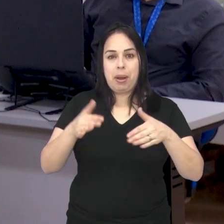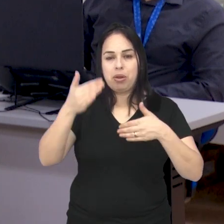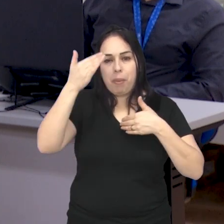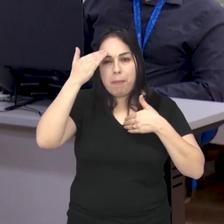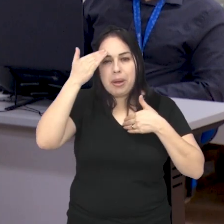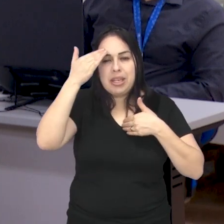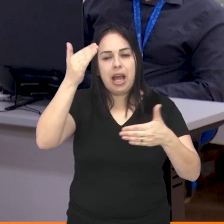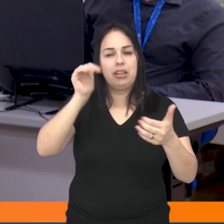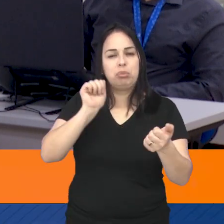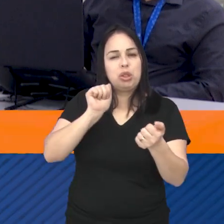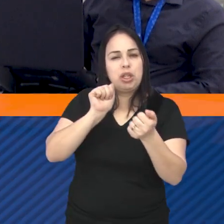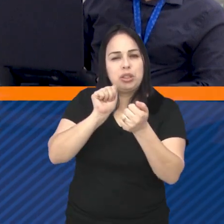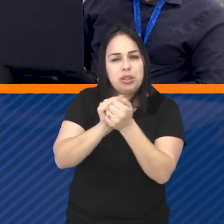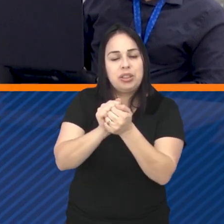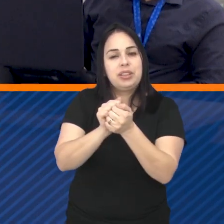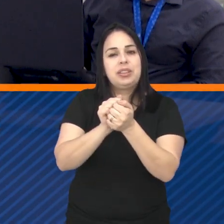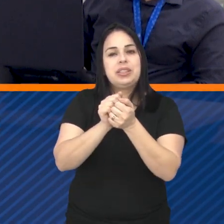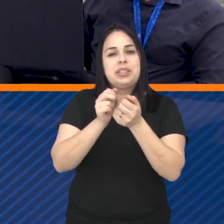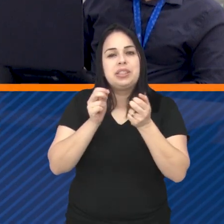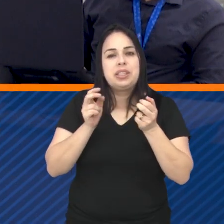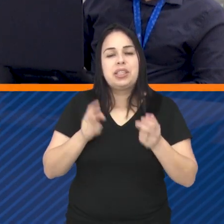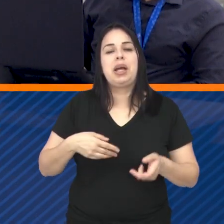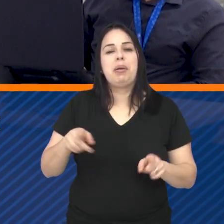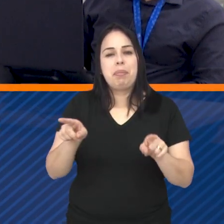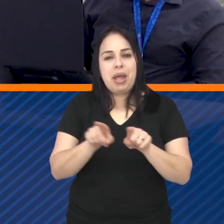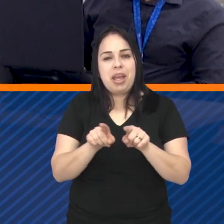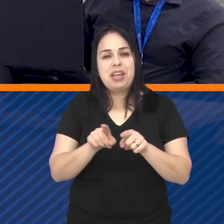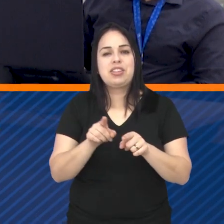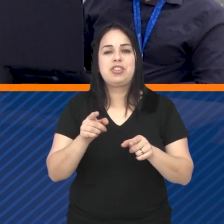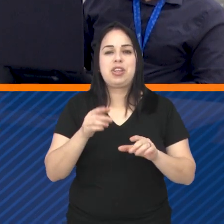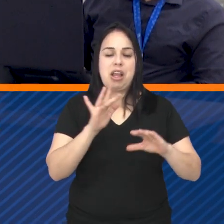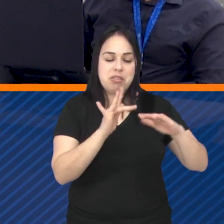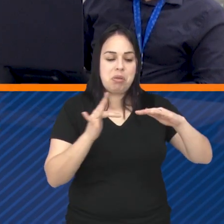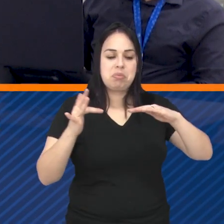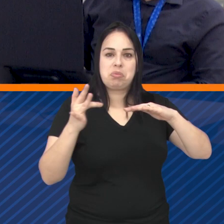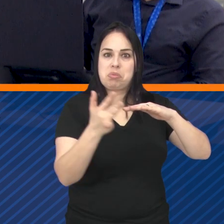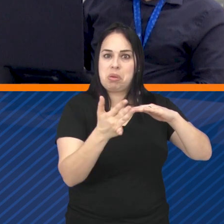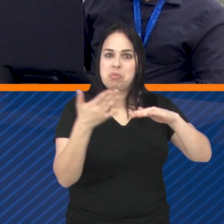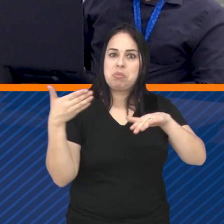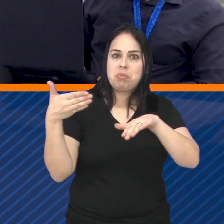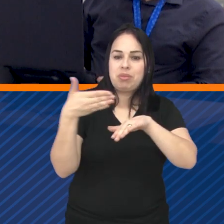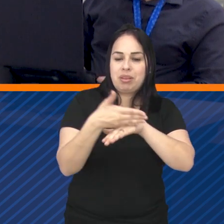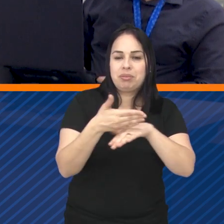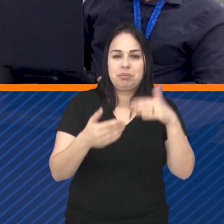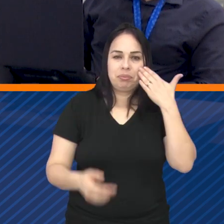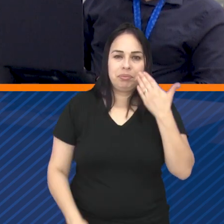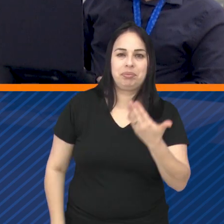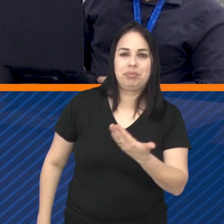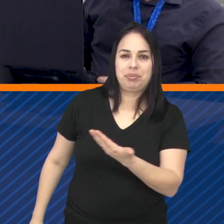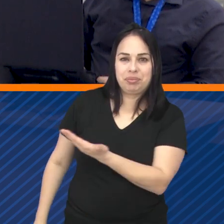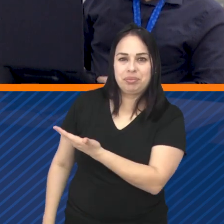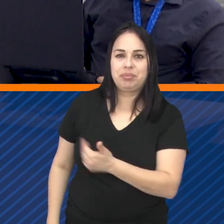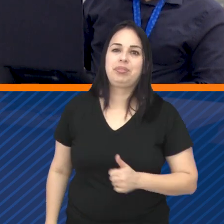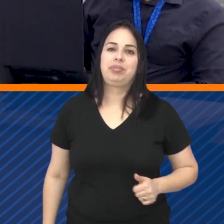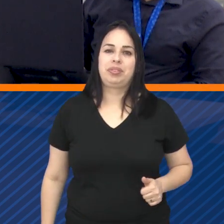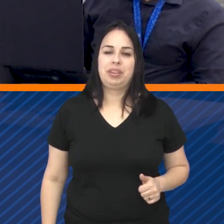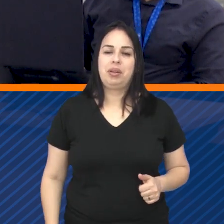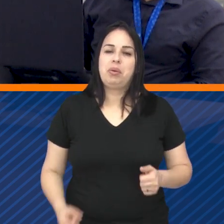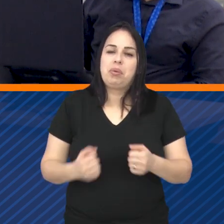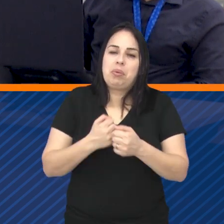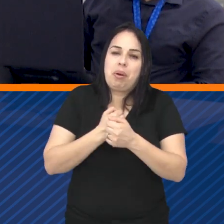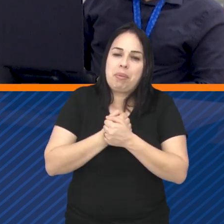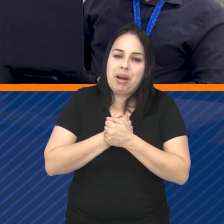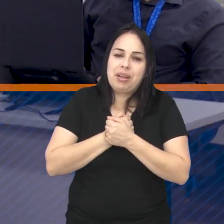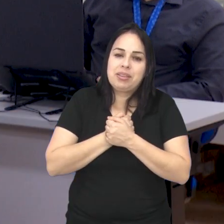aqui, mas eu agradeço pela companhia e já convido você para conhecer também as nossas redes sociais, nos endereços que estão aparecendo aqui na tela.